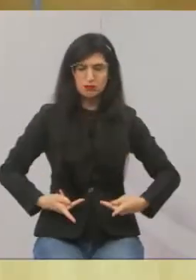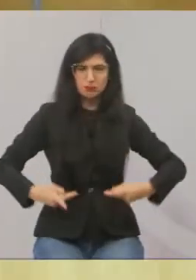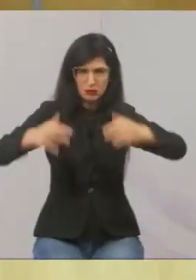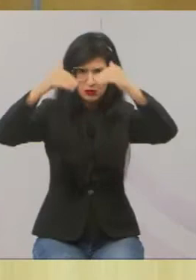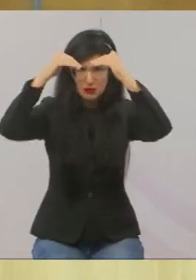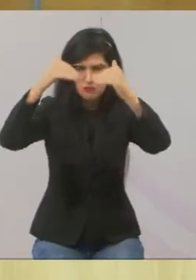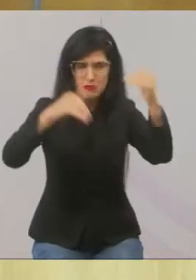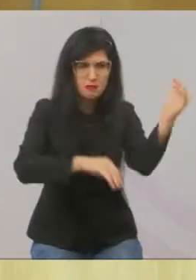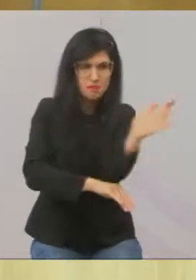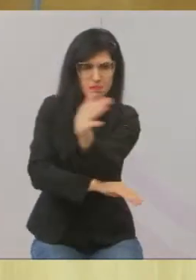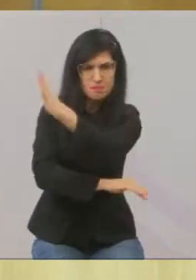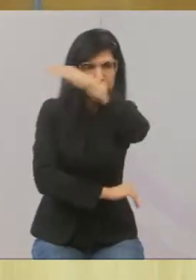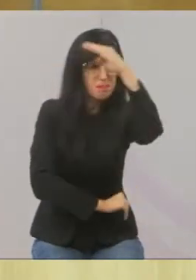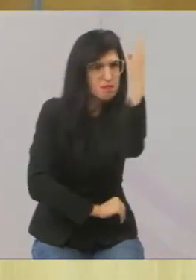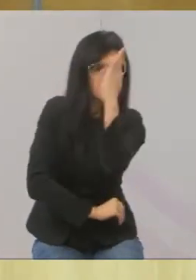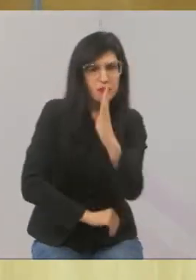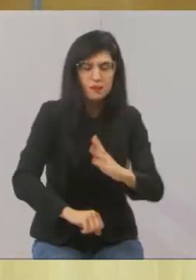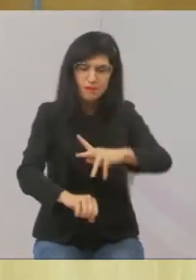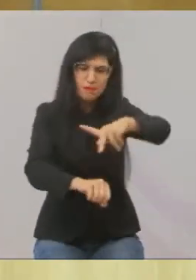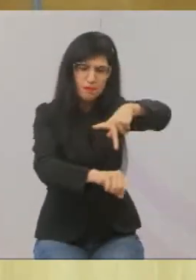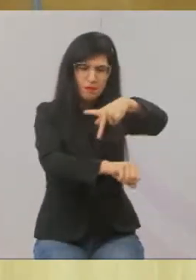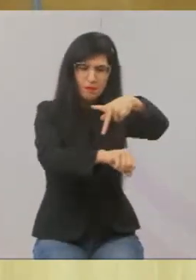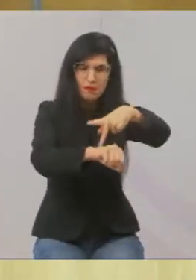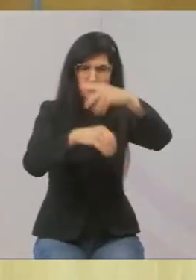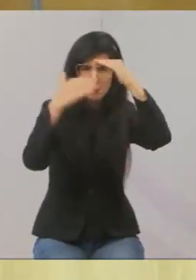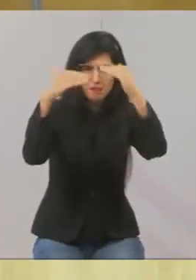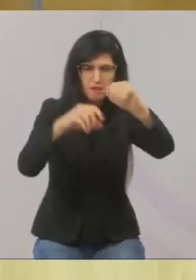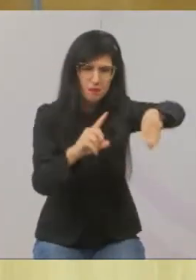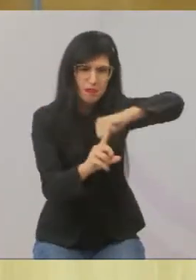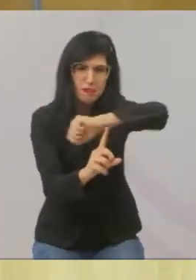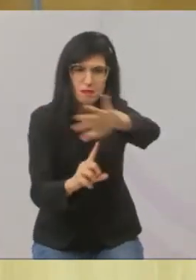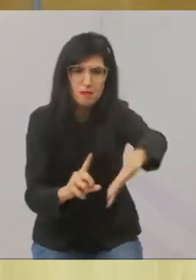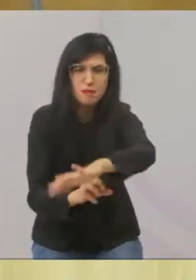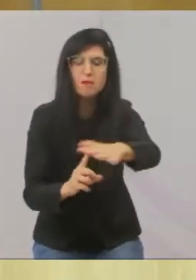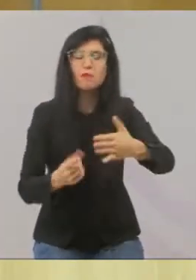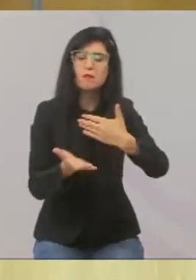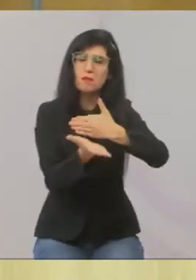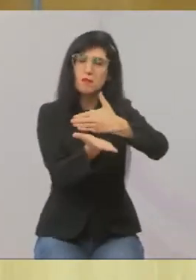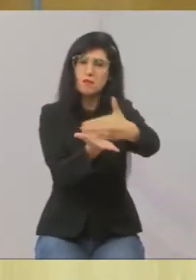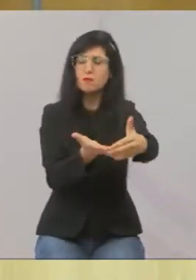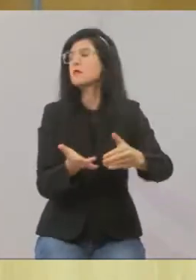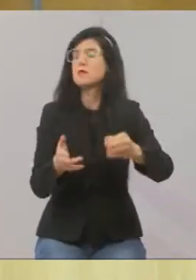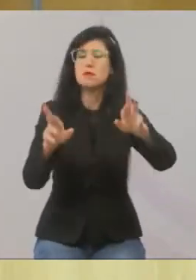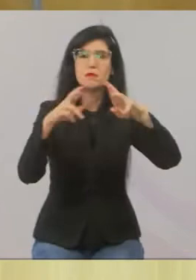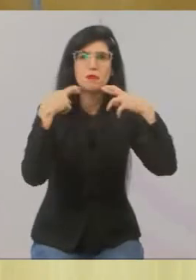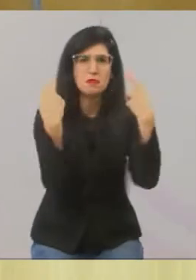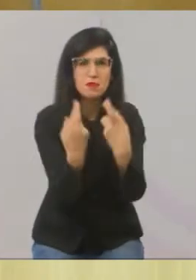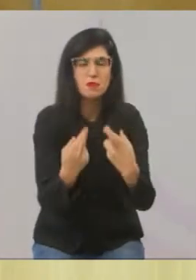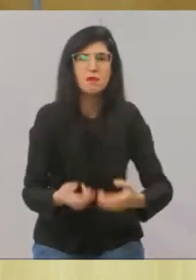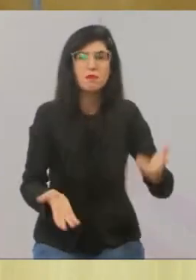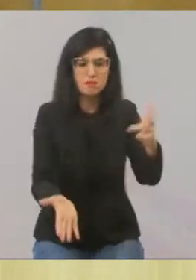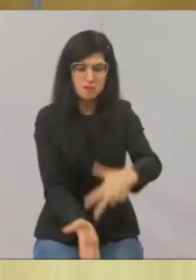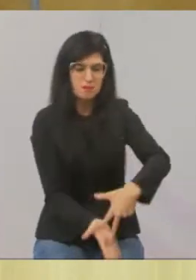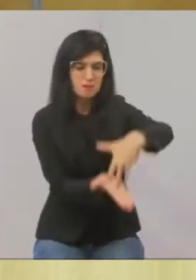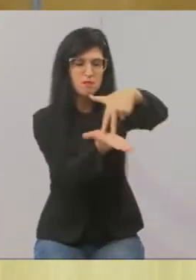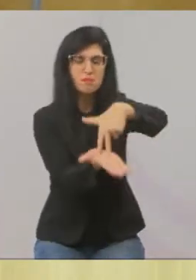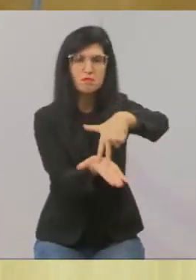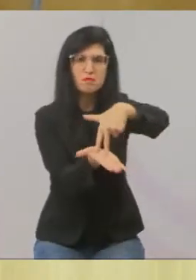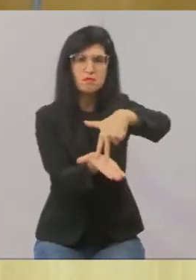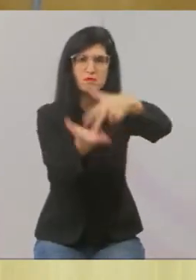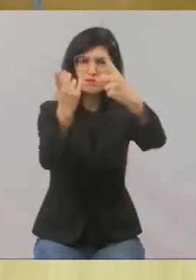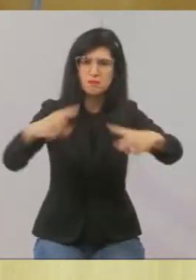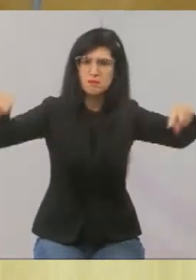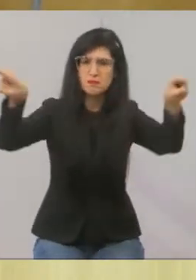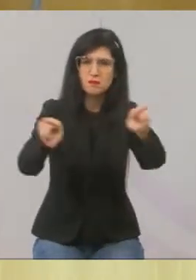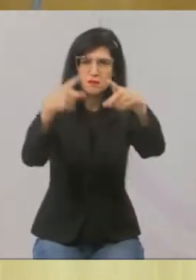pátria e para a comunidade a que servimos, declaro aberta a presente sessão ordinária. Peço a todos que se levantem para a execução do hino